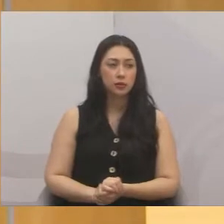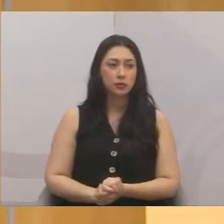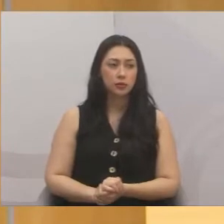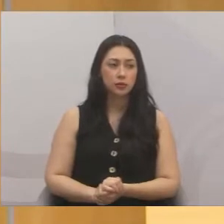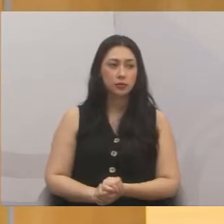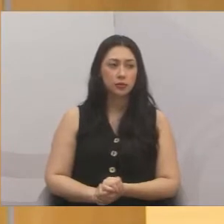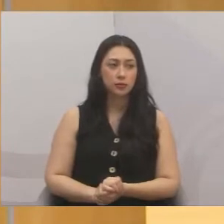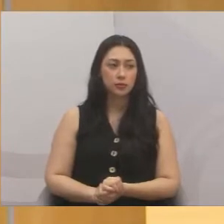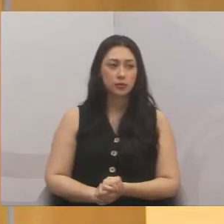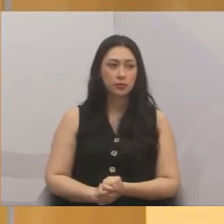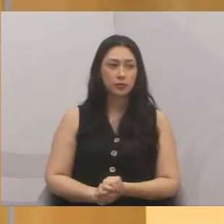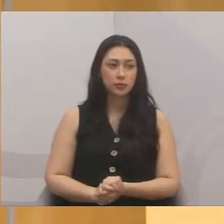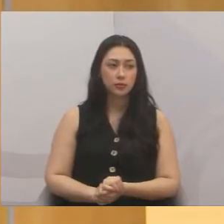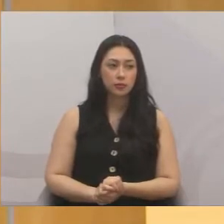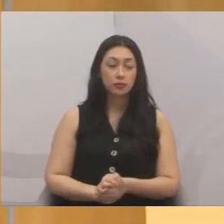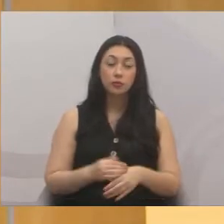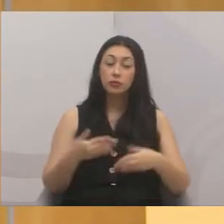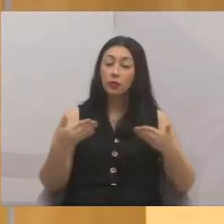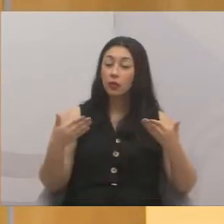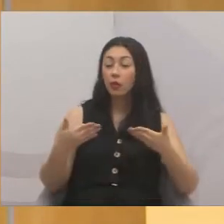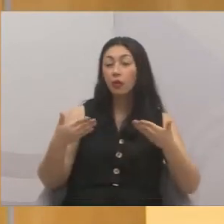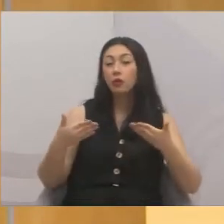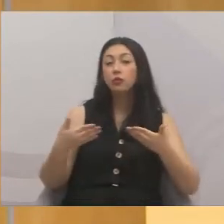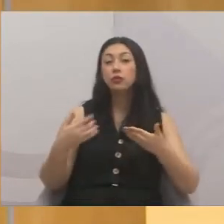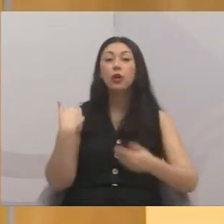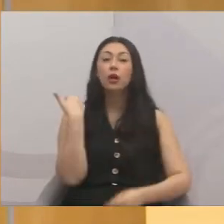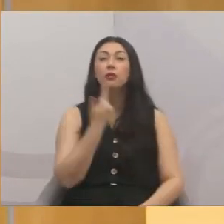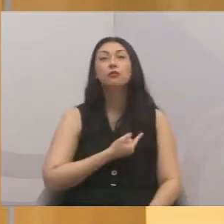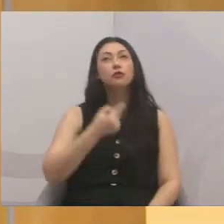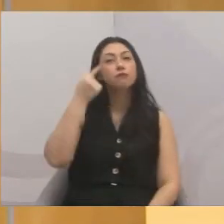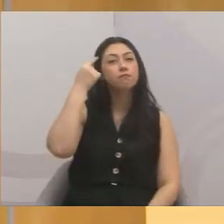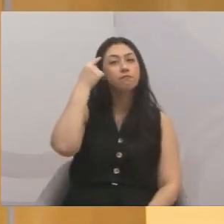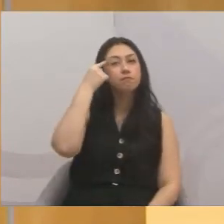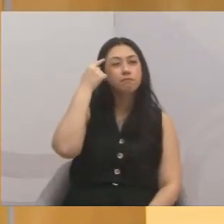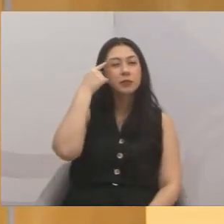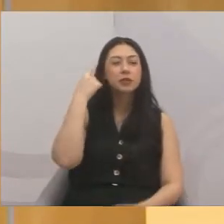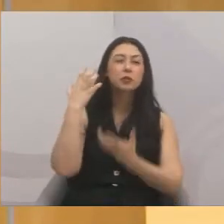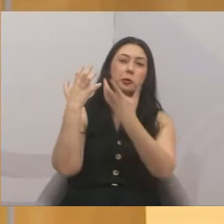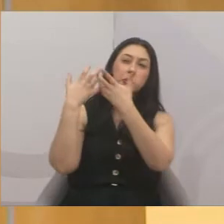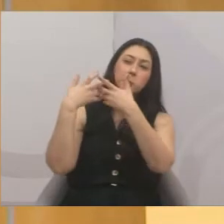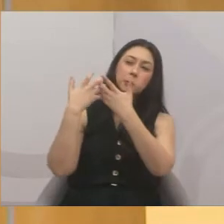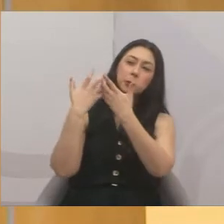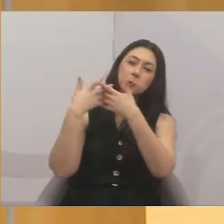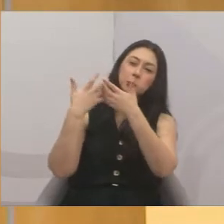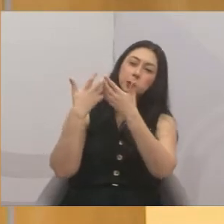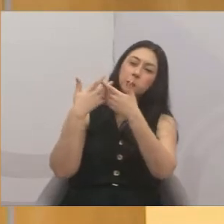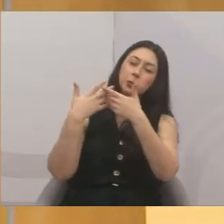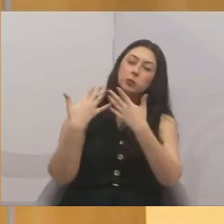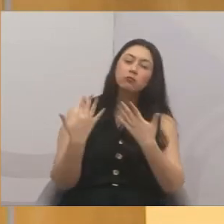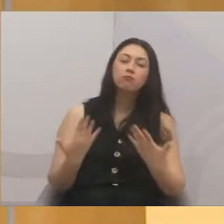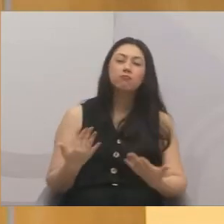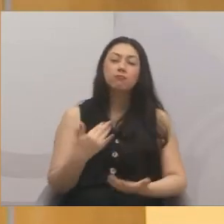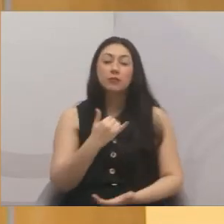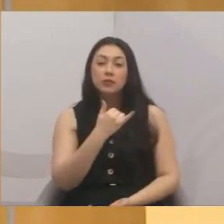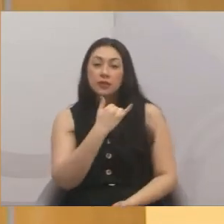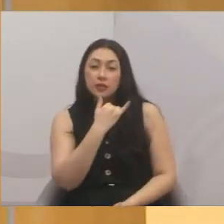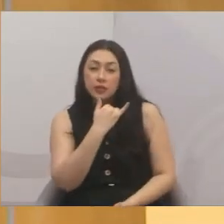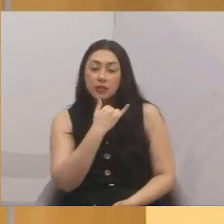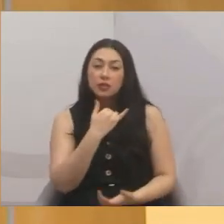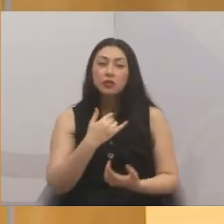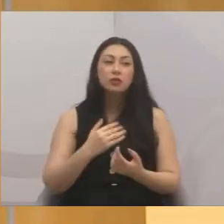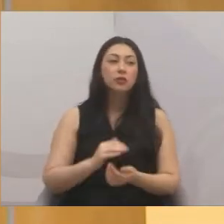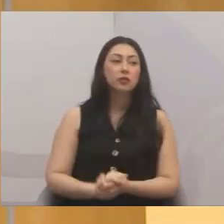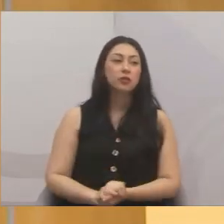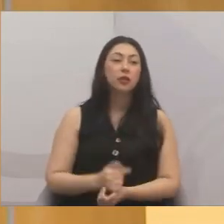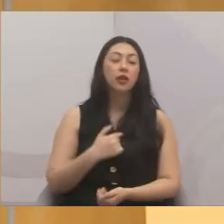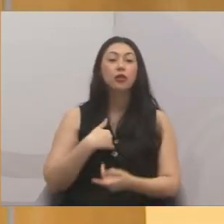Então, hoje é um momento onde a gente reflete sobre esses dados todos, tristes e trágicos. E,